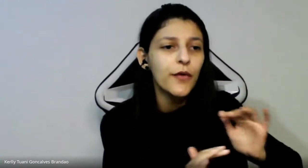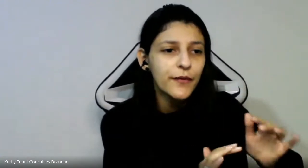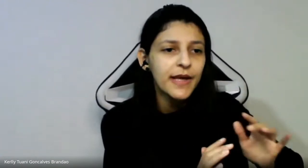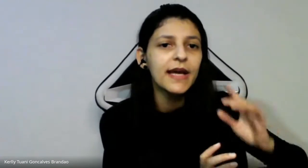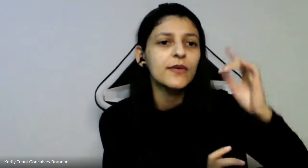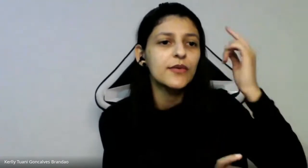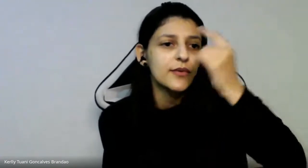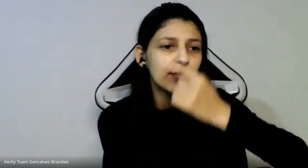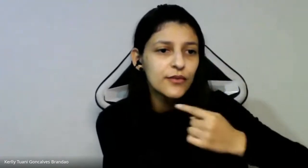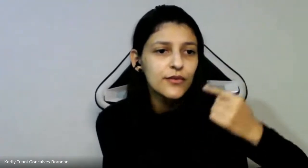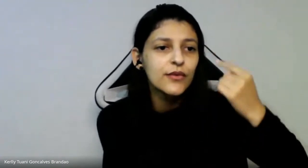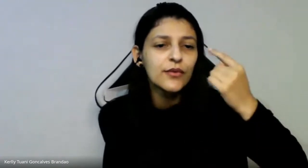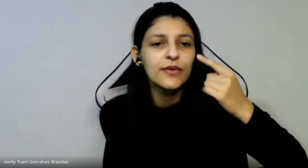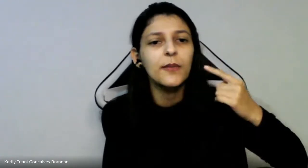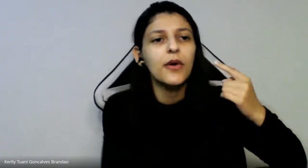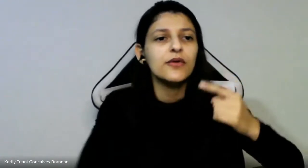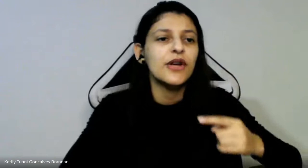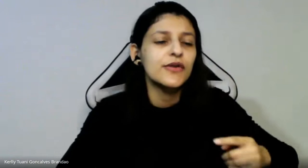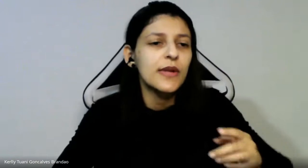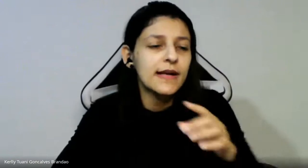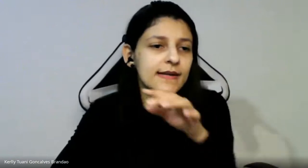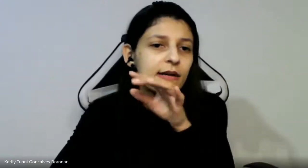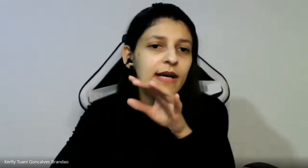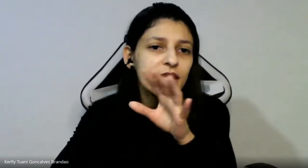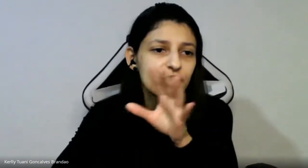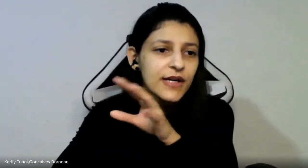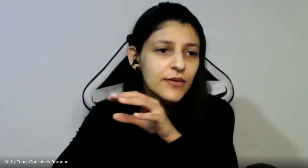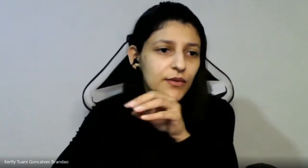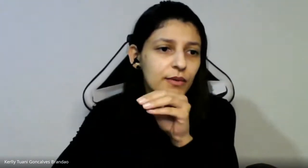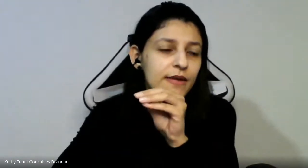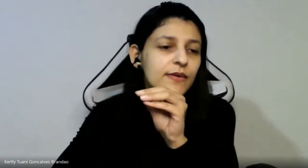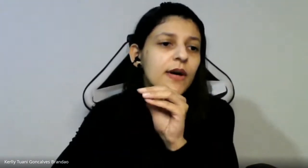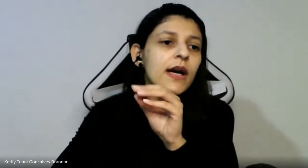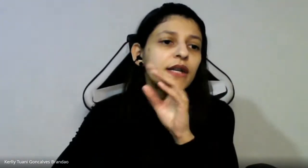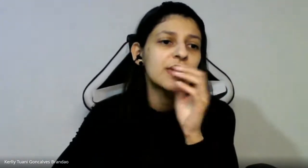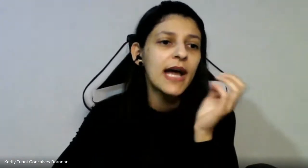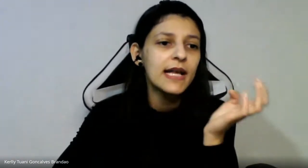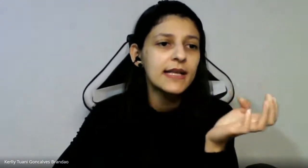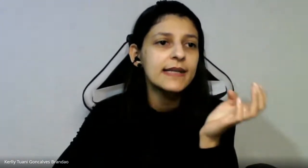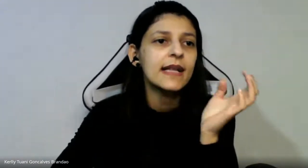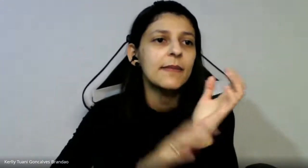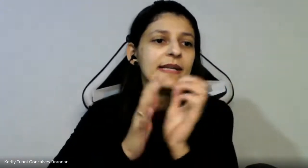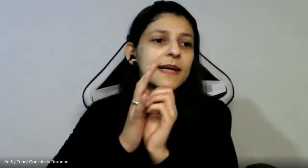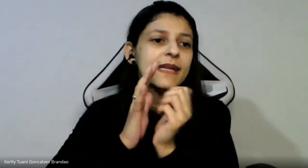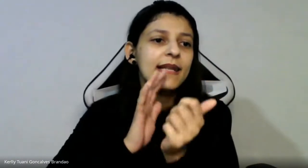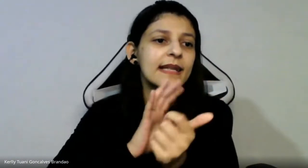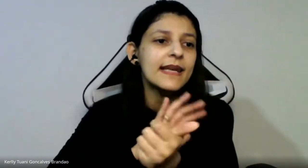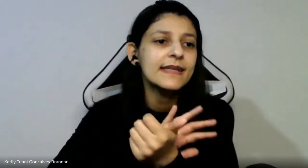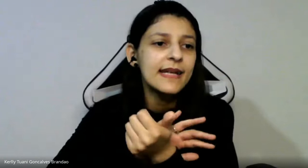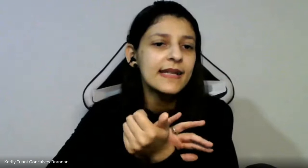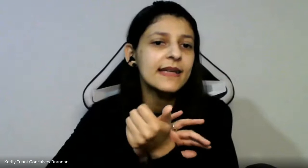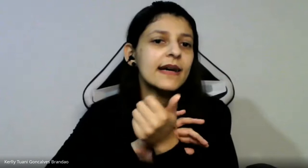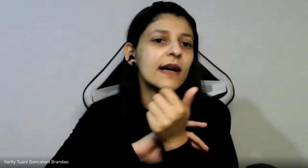do movimento, do ponto de articulação, ele indica tudo isso. E já a Elisa, ela é mais baseada